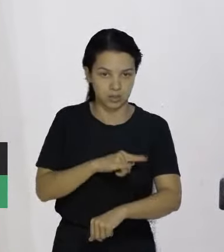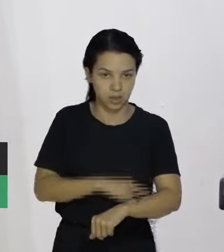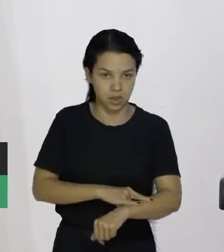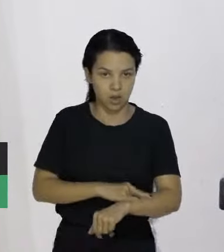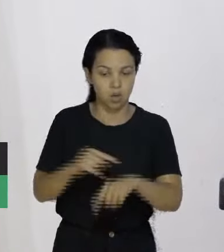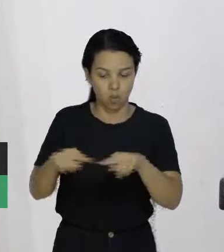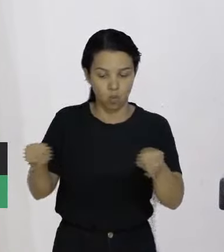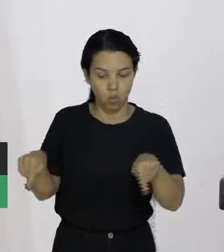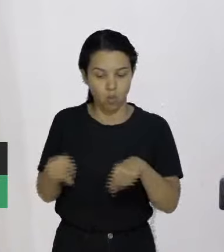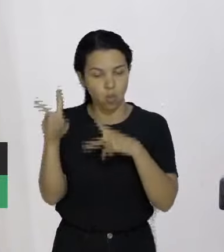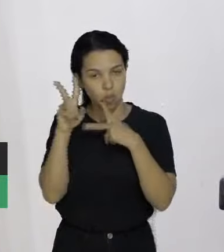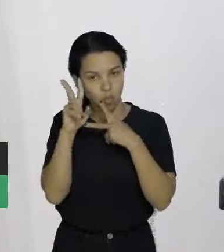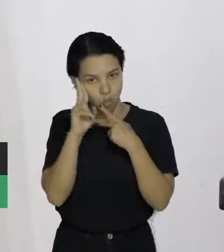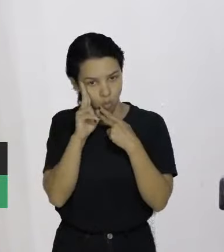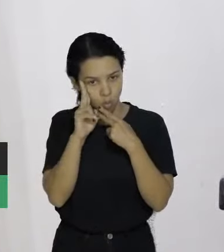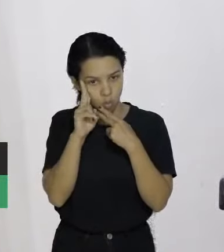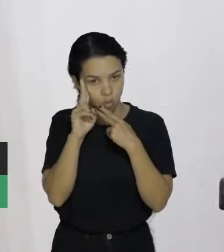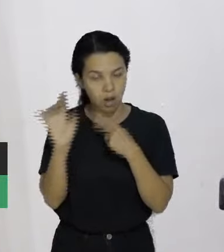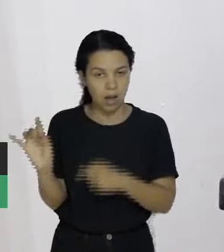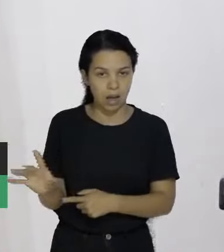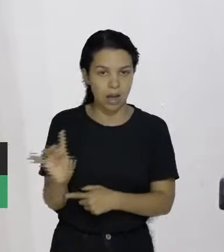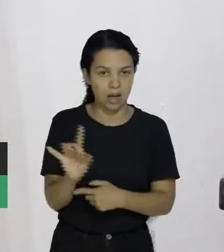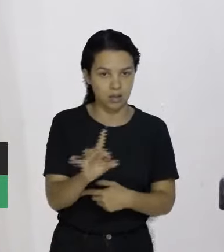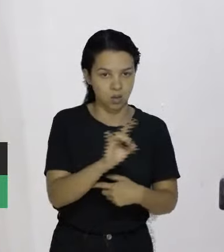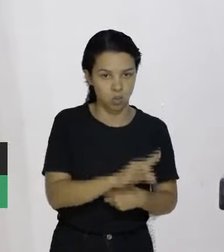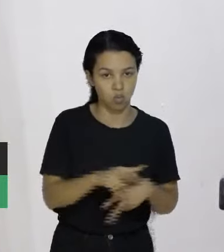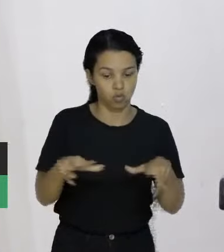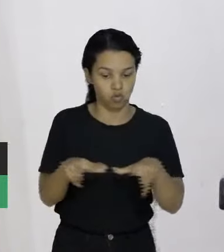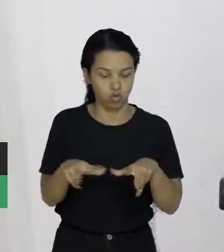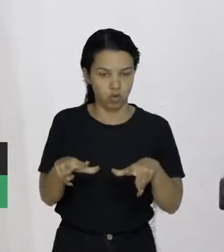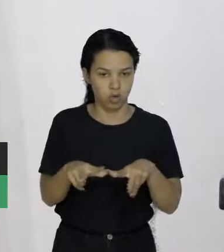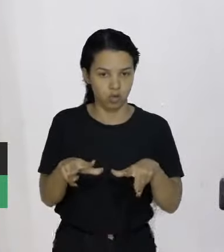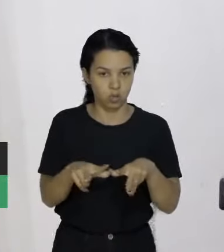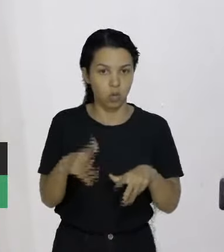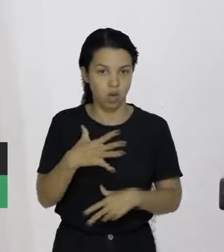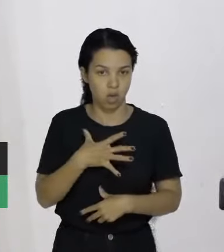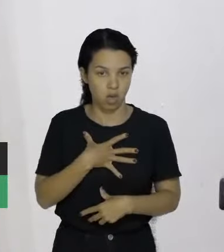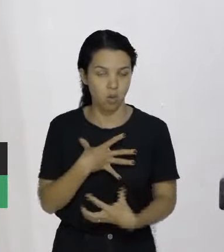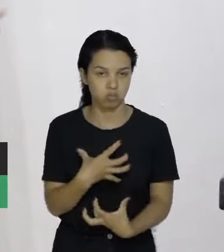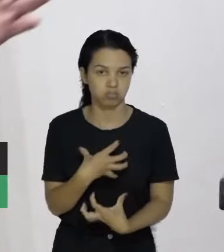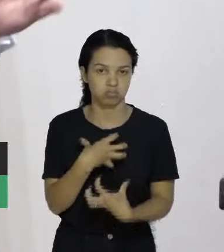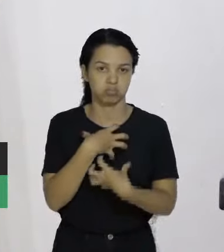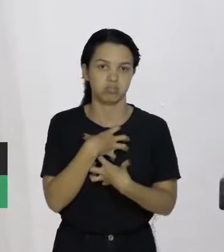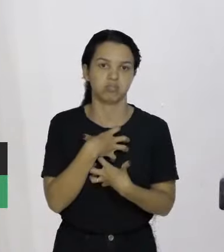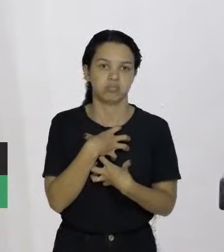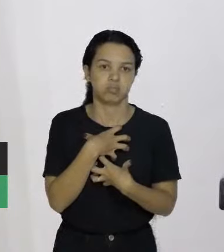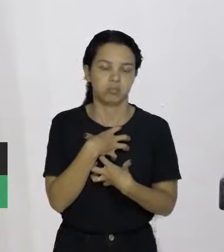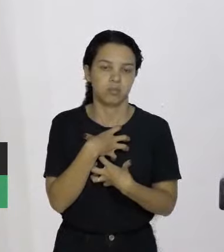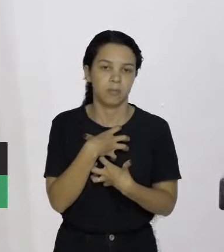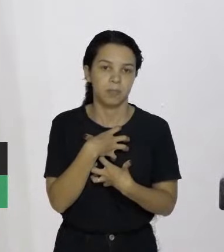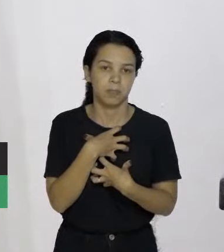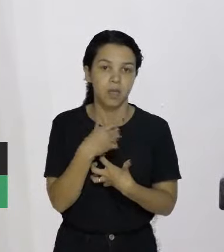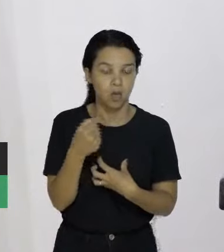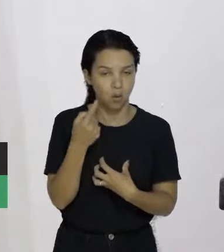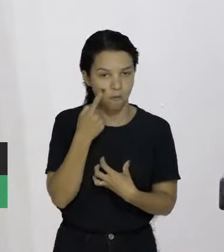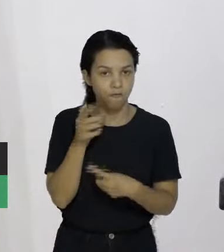de gênero com a qual a pessoa se identifica então eu gostaria de passar um vídeo